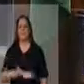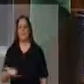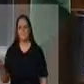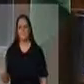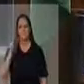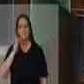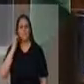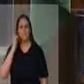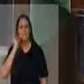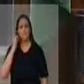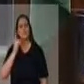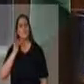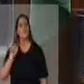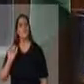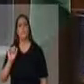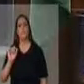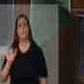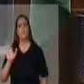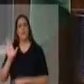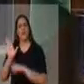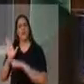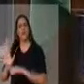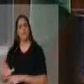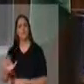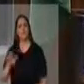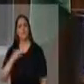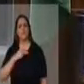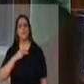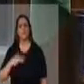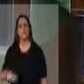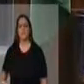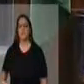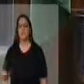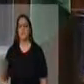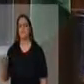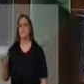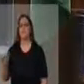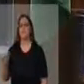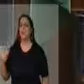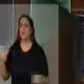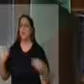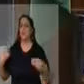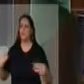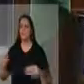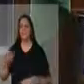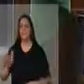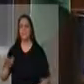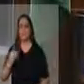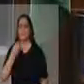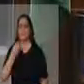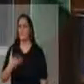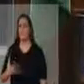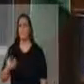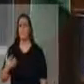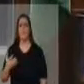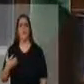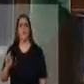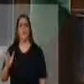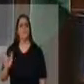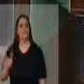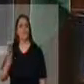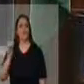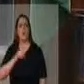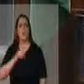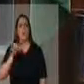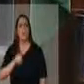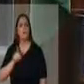está fazendo também a sua parte, está fazendo um grande trabalho, o deputado Ricardo Barro está trabalhando bastante no sentido de diminuir